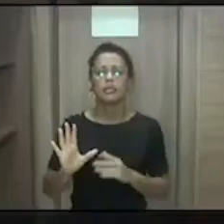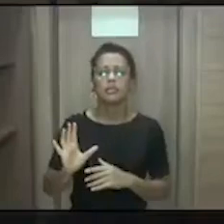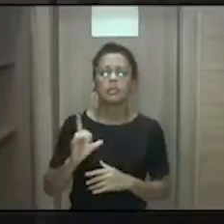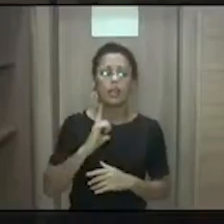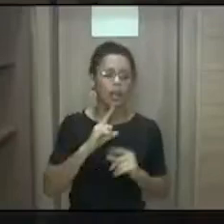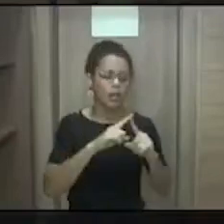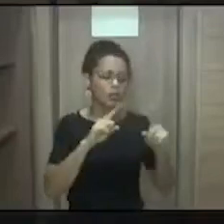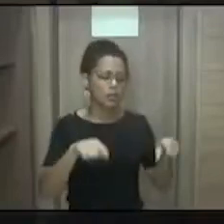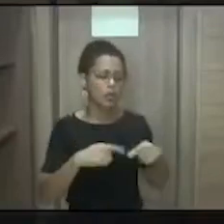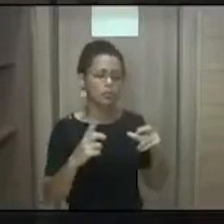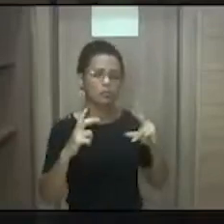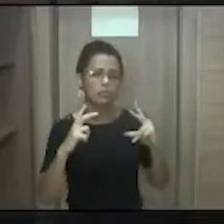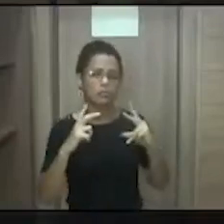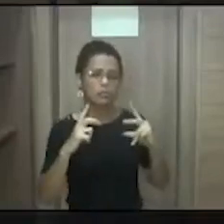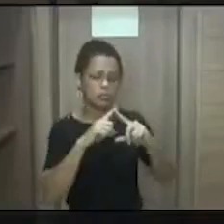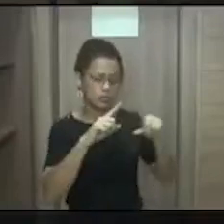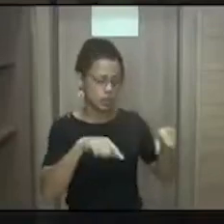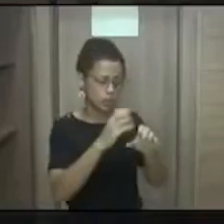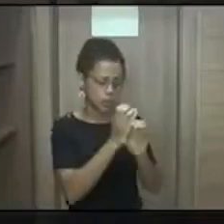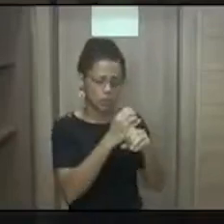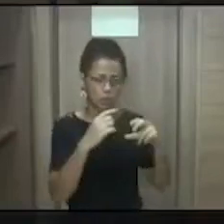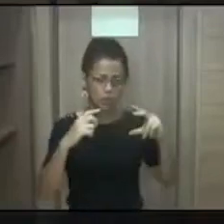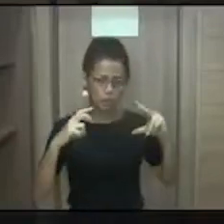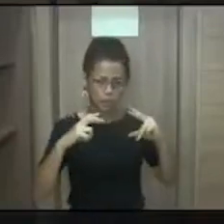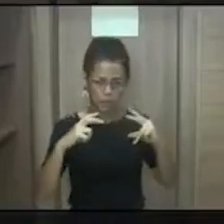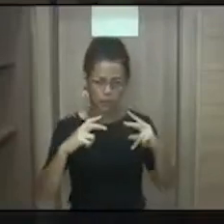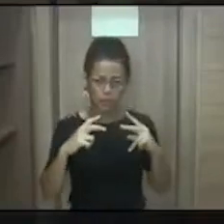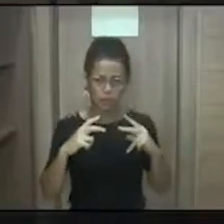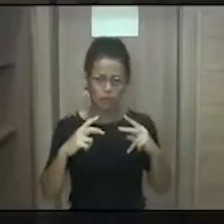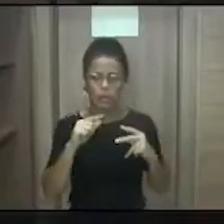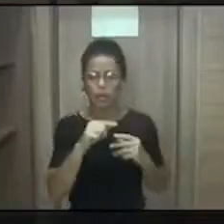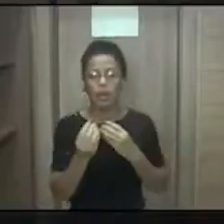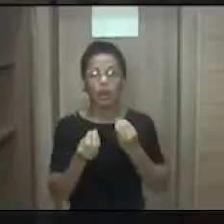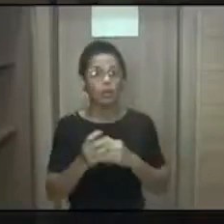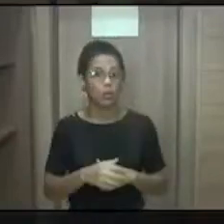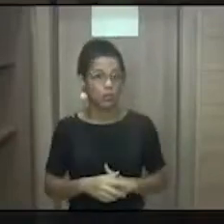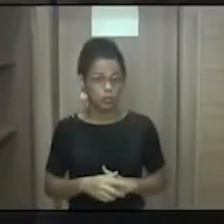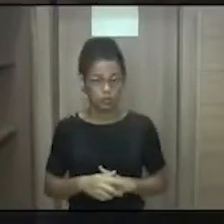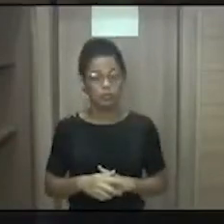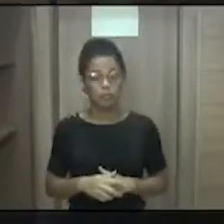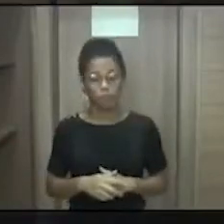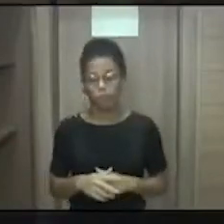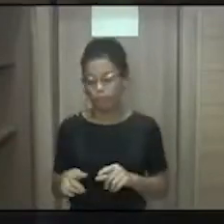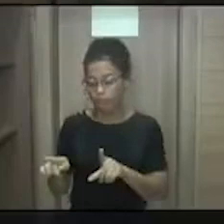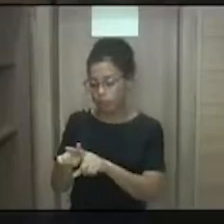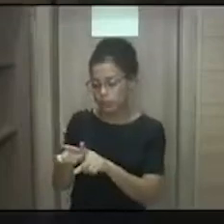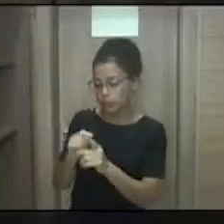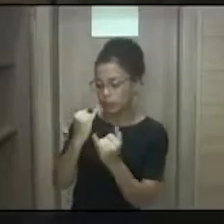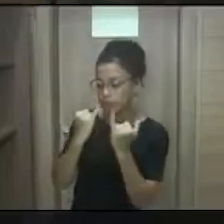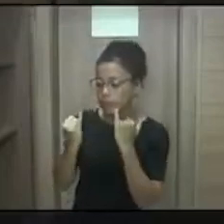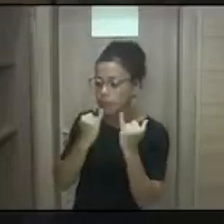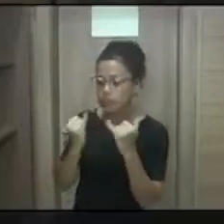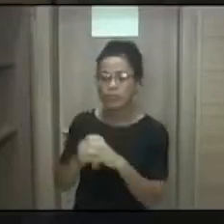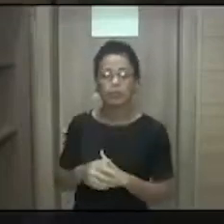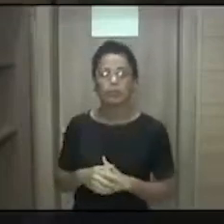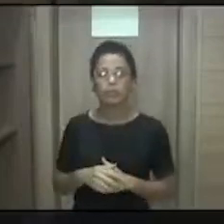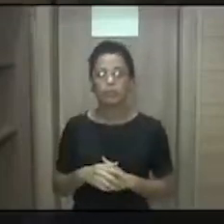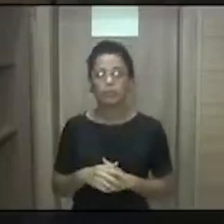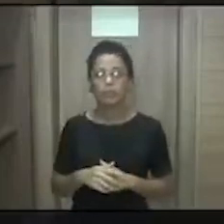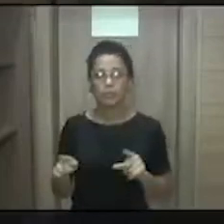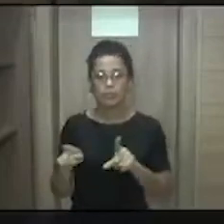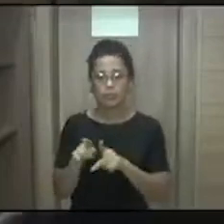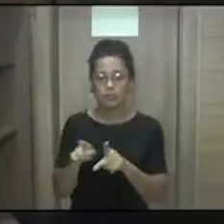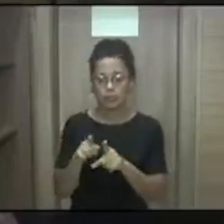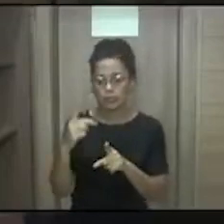laboratório privado? Ele abre a porta, mas a obtenção de informações em